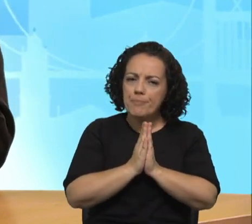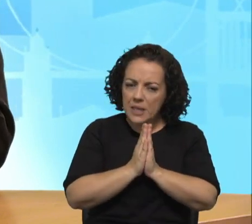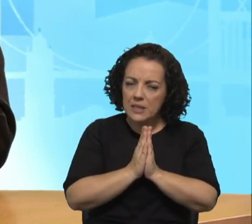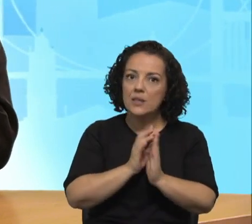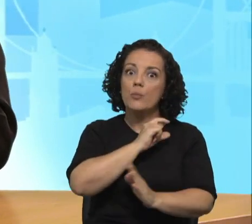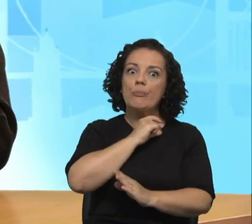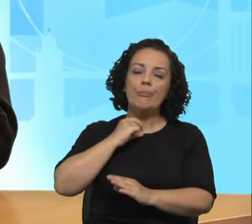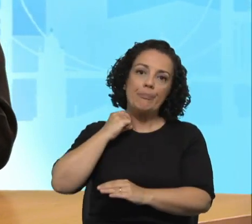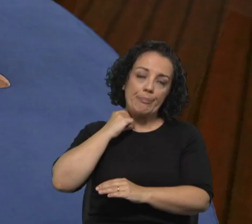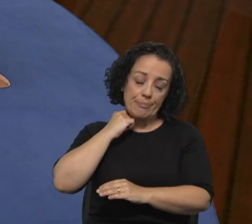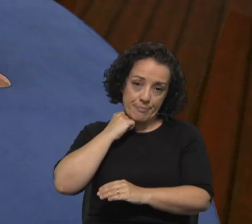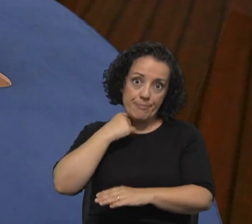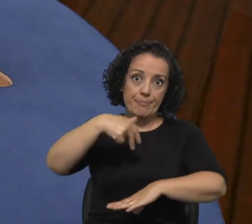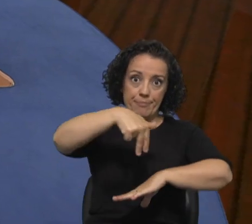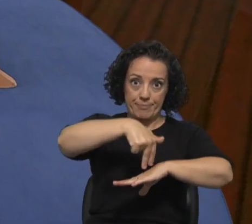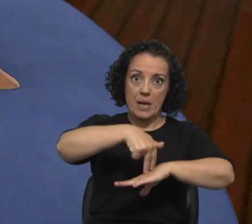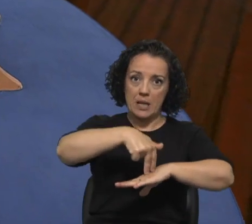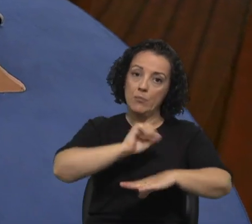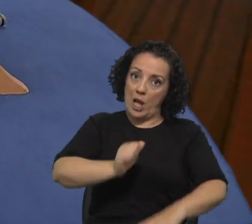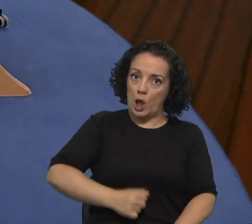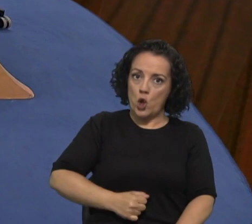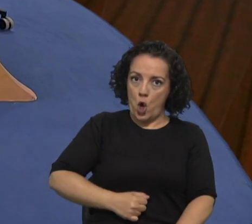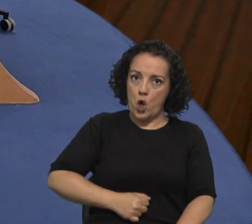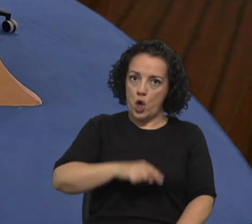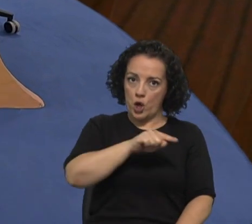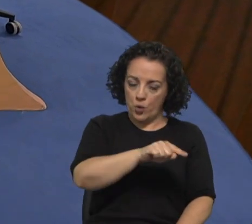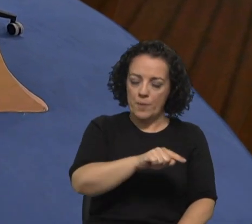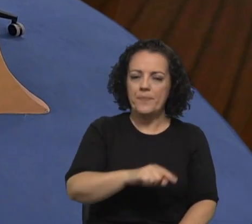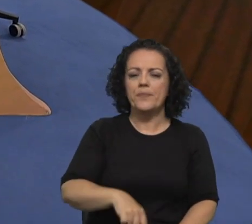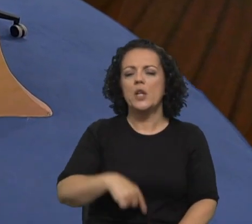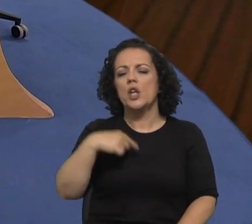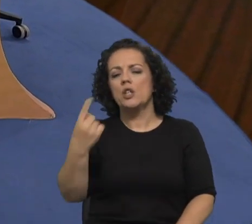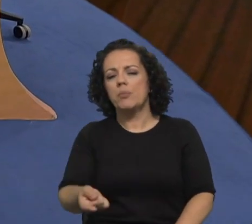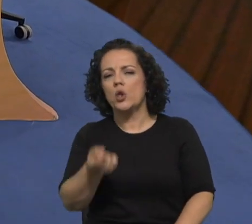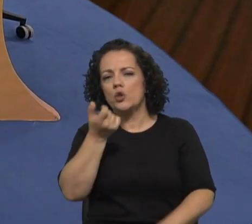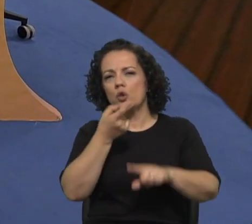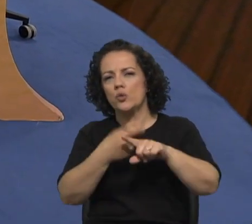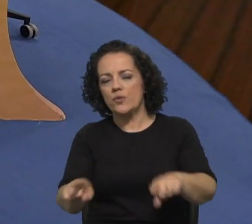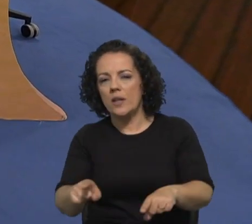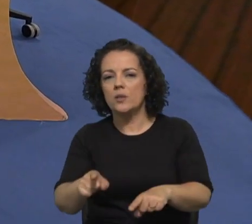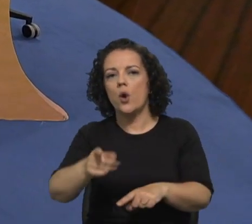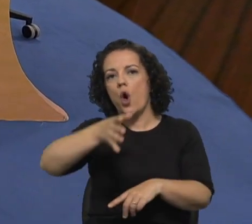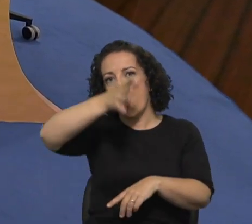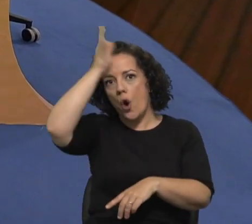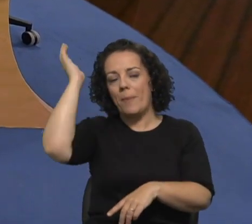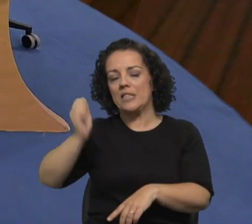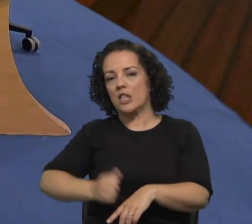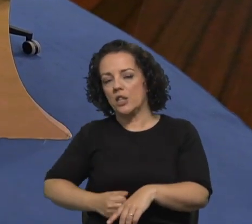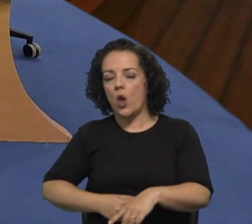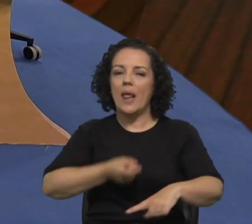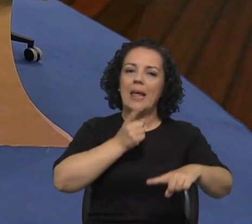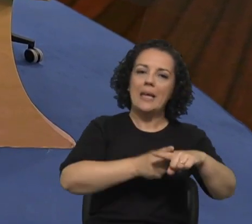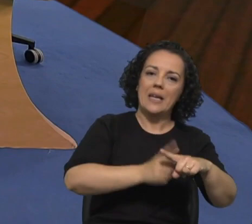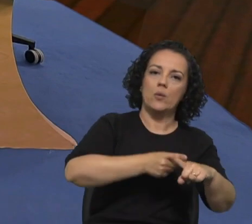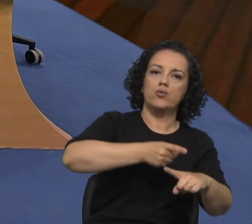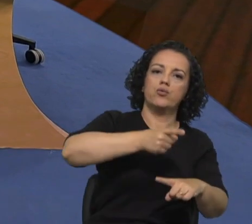sacerdotes que estão lá, católicos. Depois há uma diferença entre os greco-católicos e os católicos romanos, em que os greco-católicos